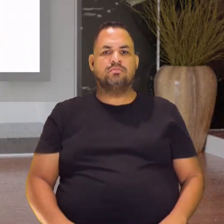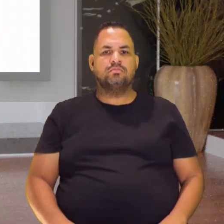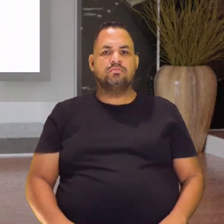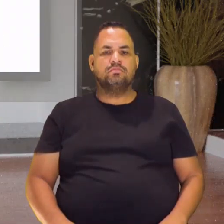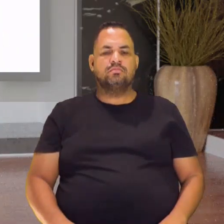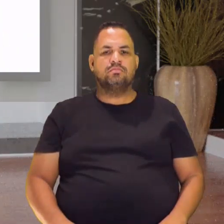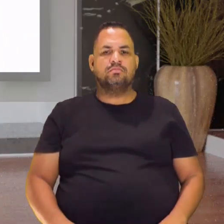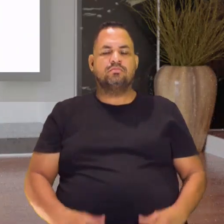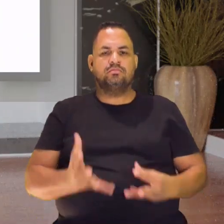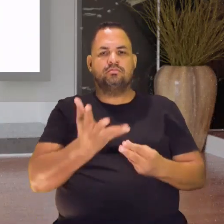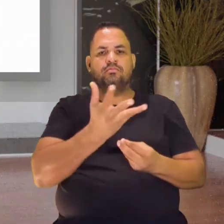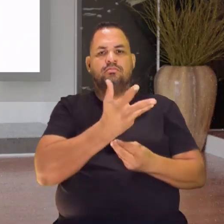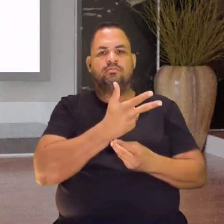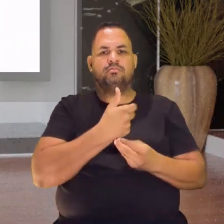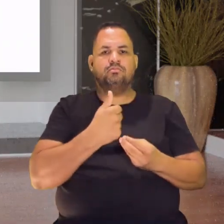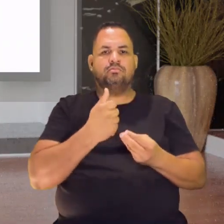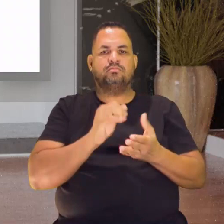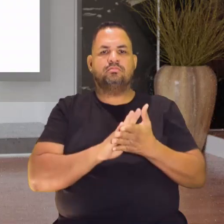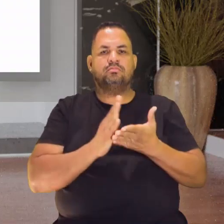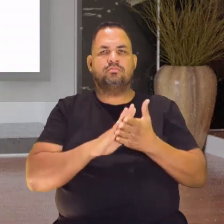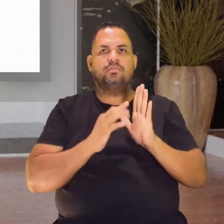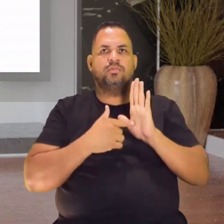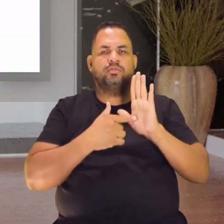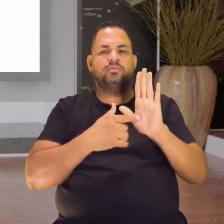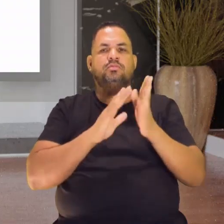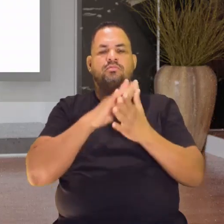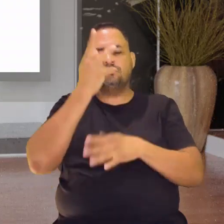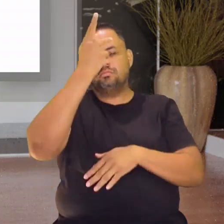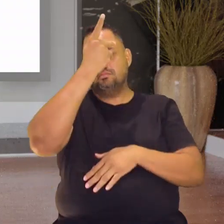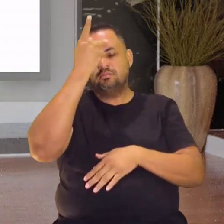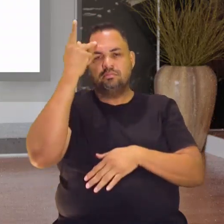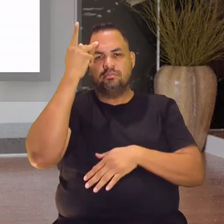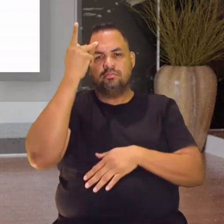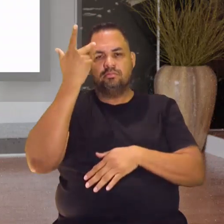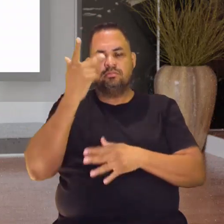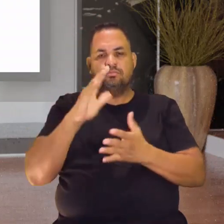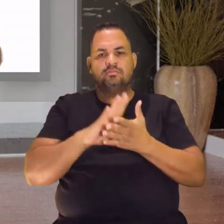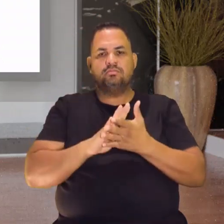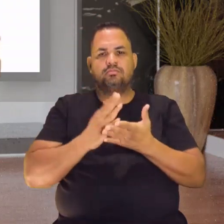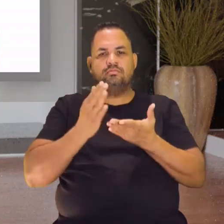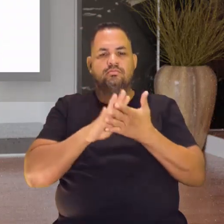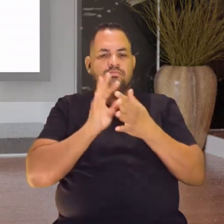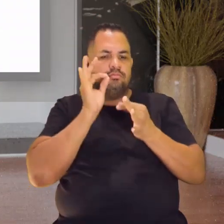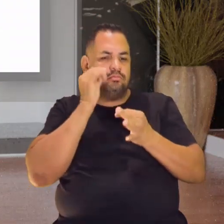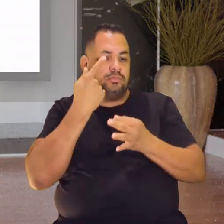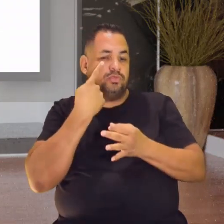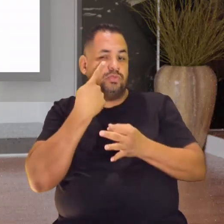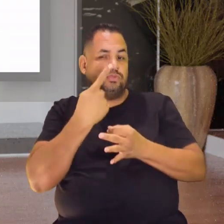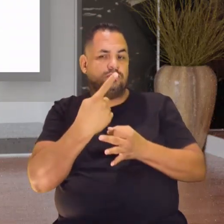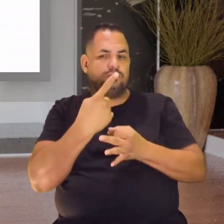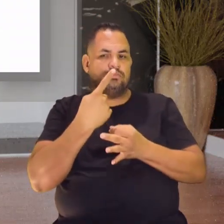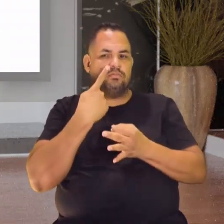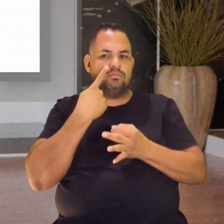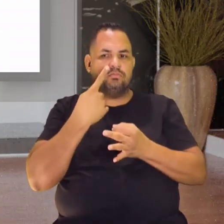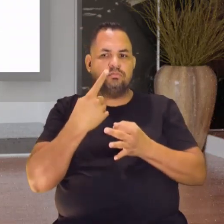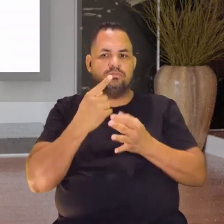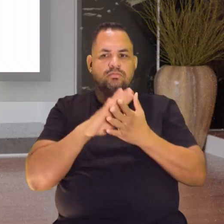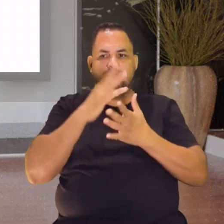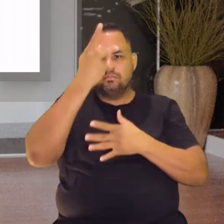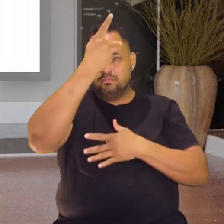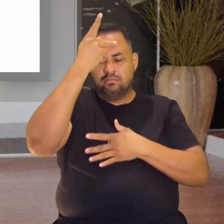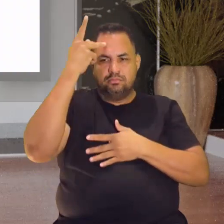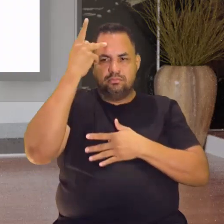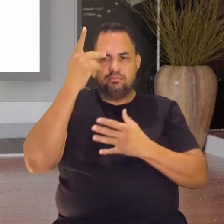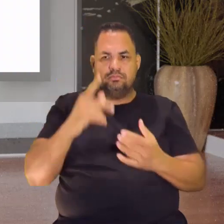a arte ela é colocada para as pessoas, né? Para a apreciação das pessoas. E as